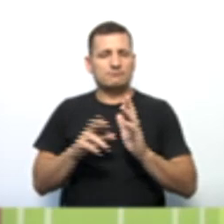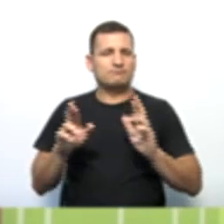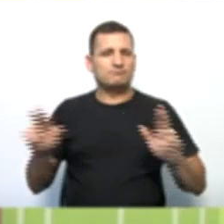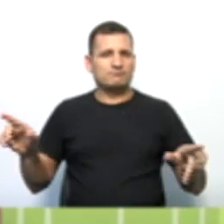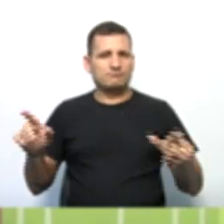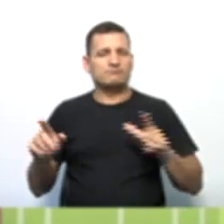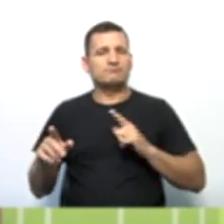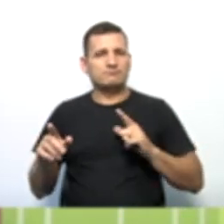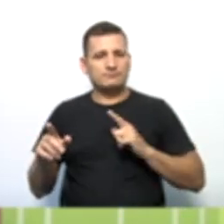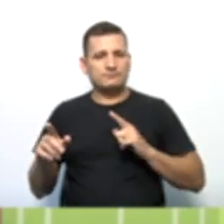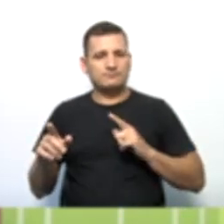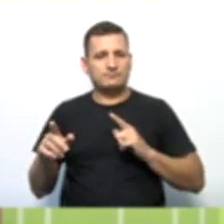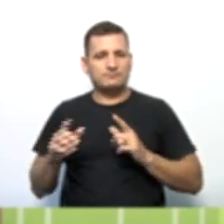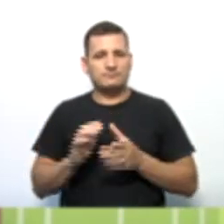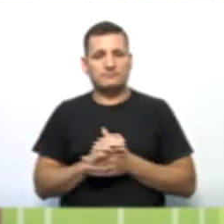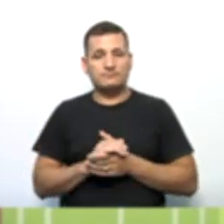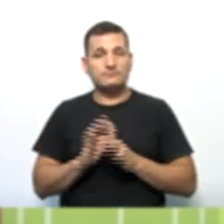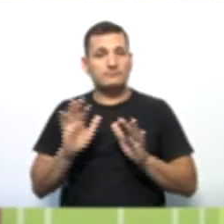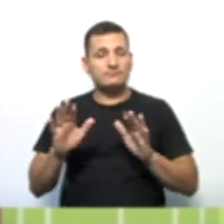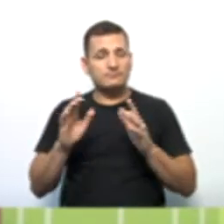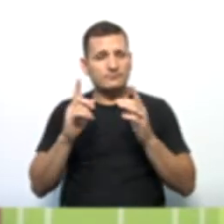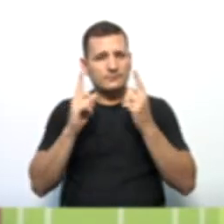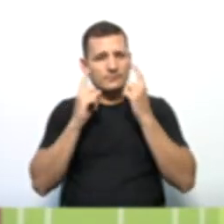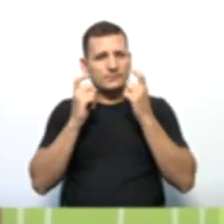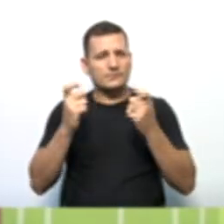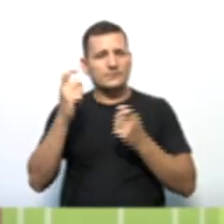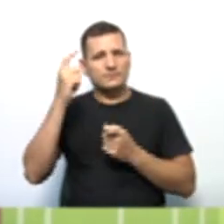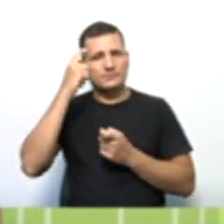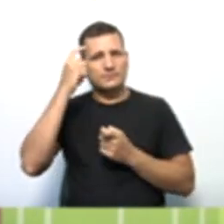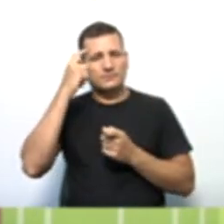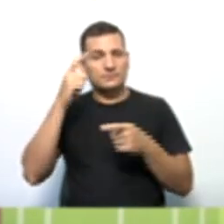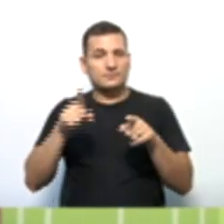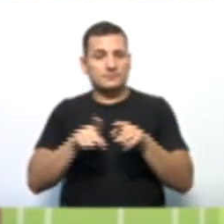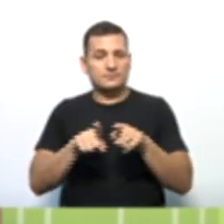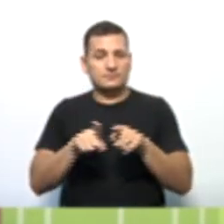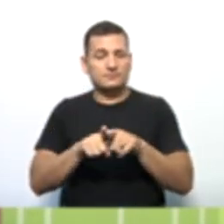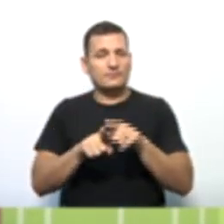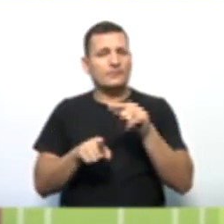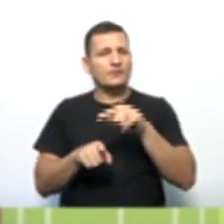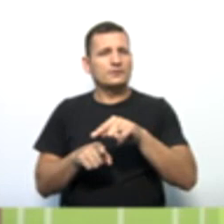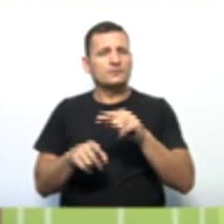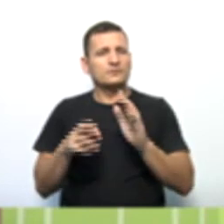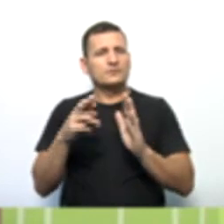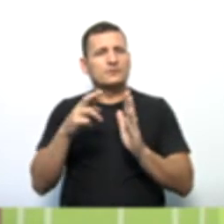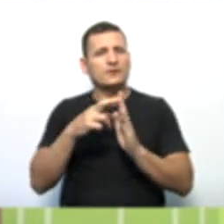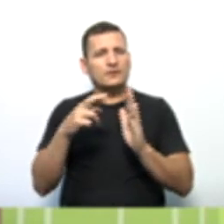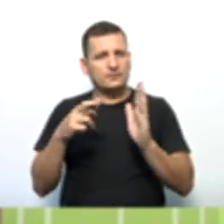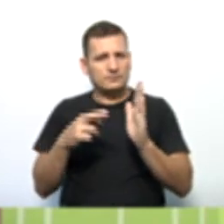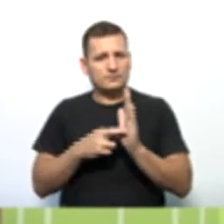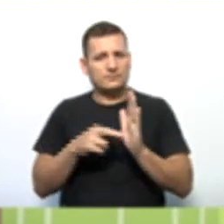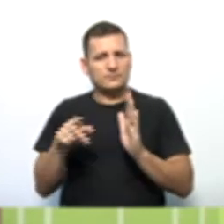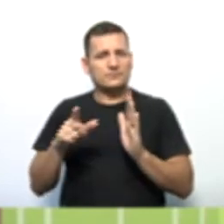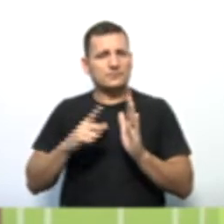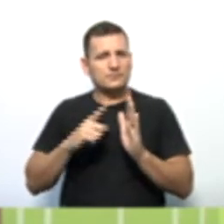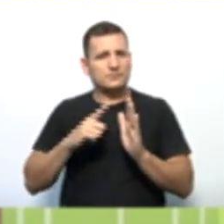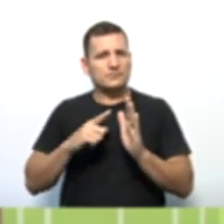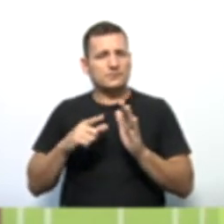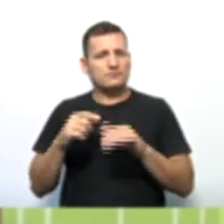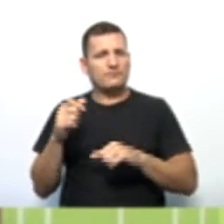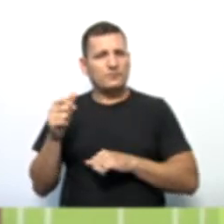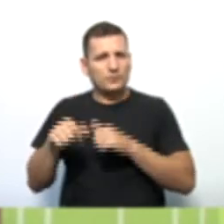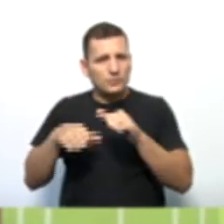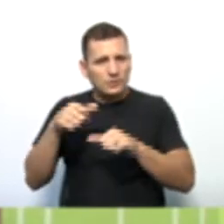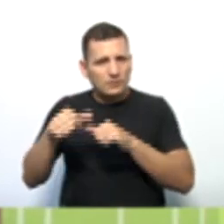e dele. E o interessante pensar também que essa norma também varia com o tempo. Então a moral, ela